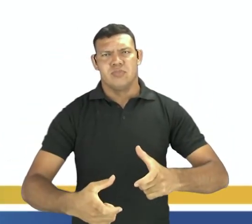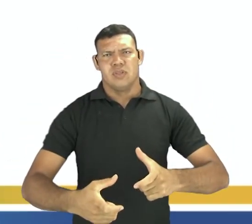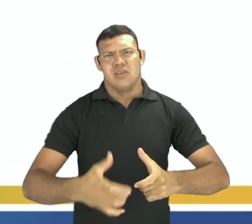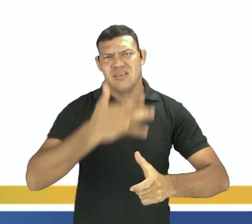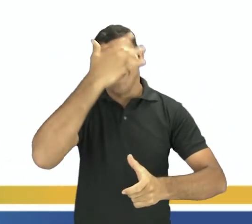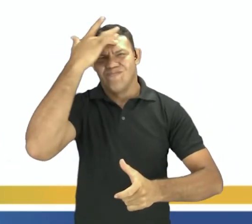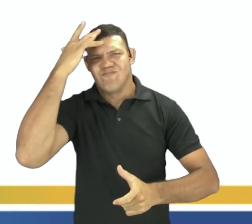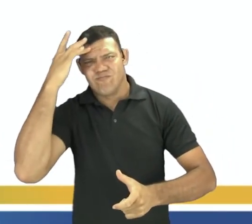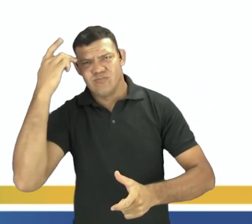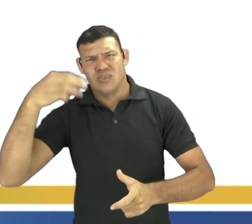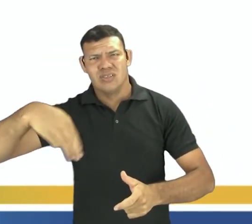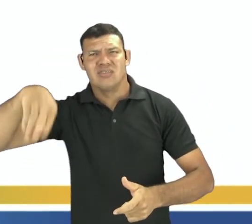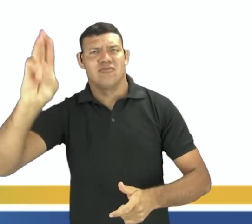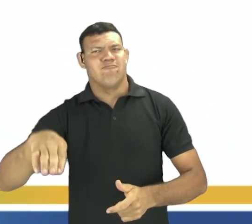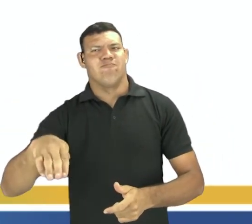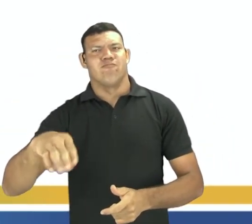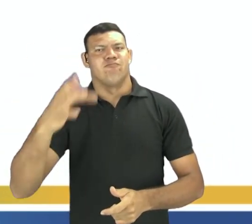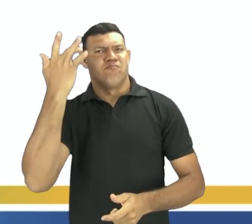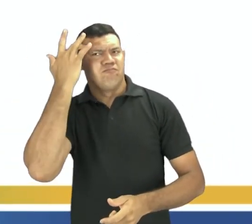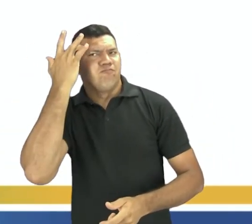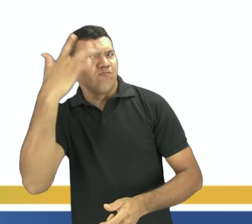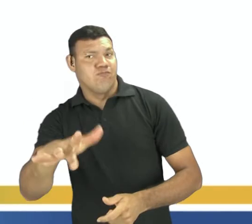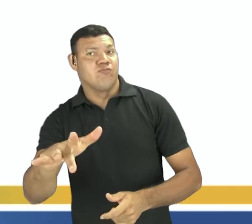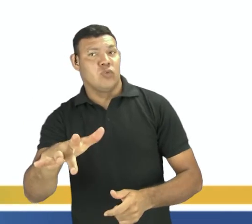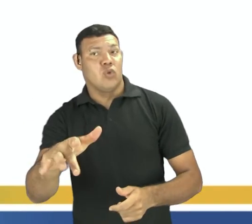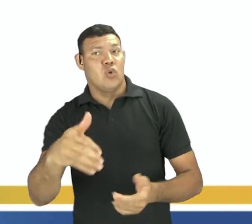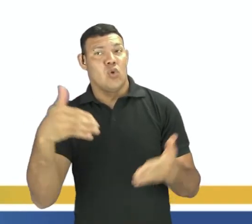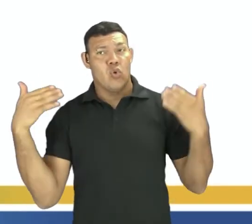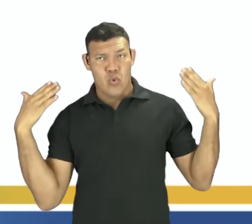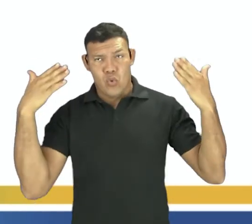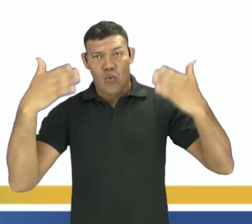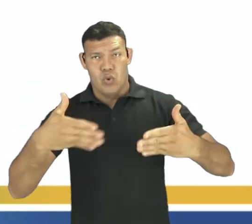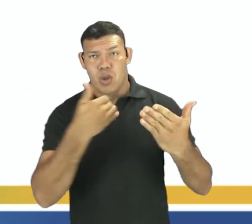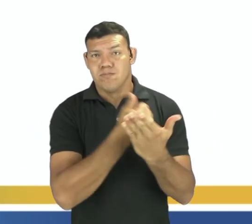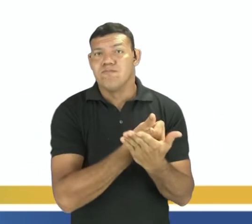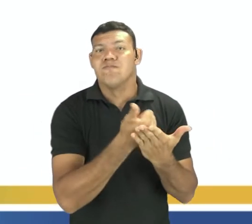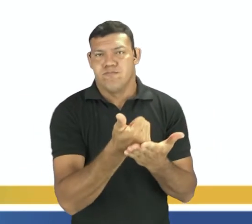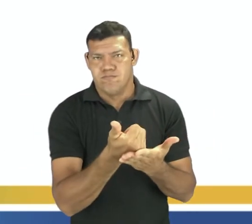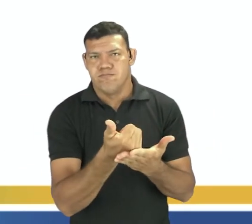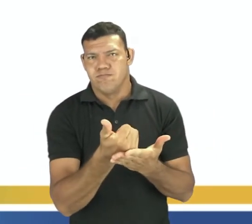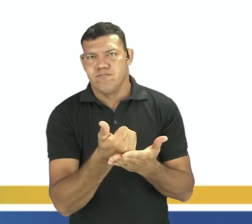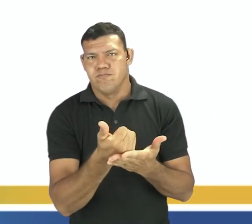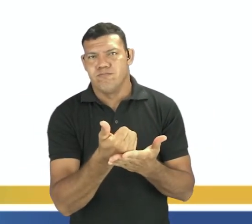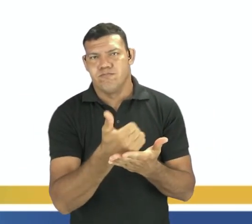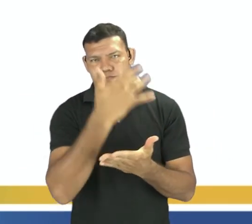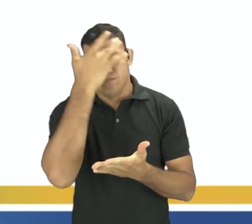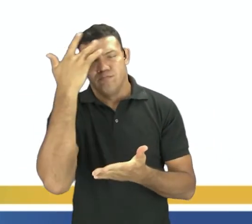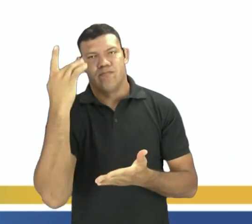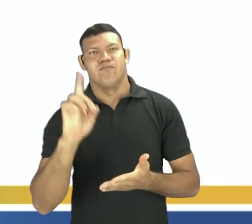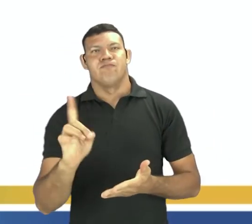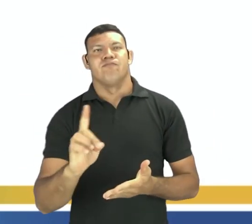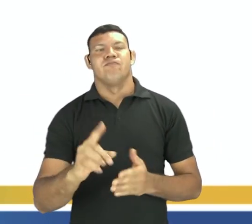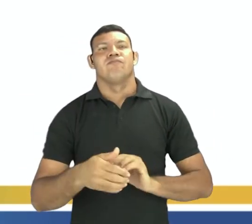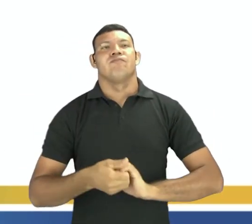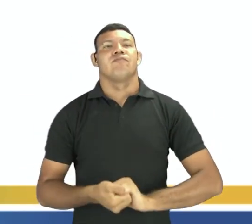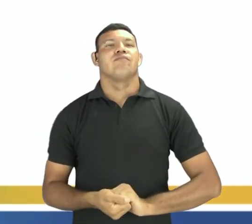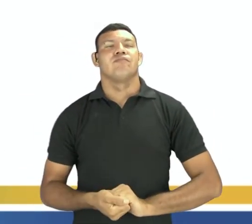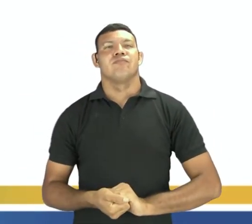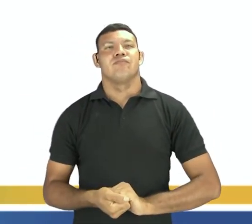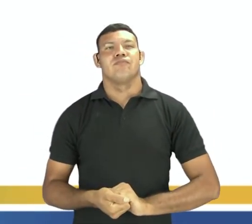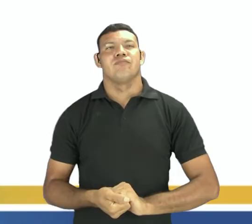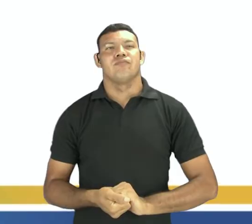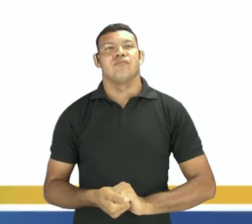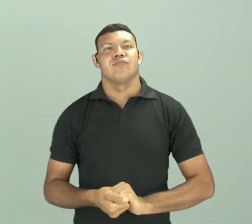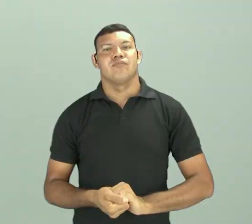ação, mas porque o foco está na ação, e não quem pratica a ação. Never forget it. Another one here we have past